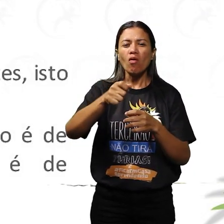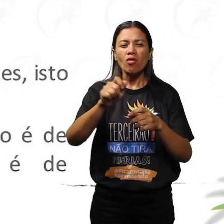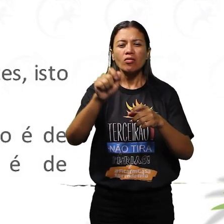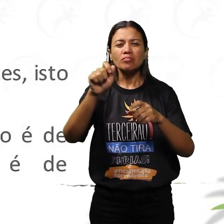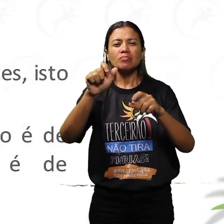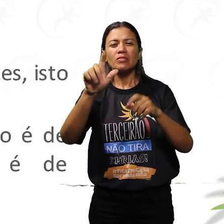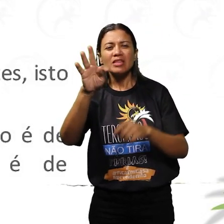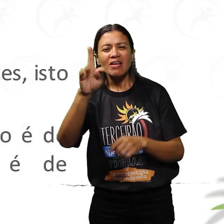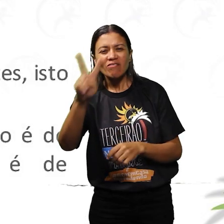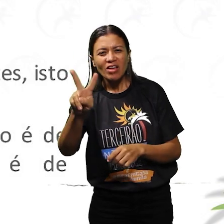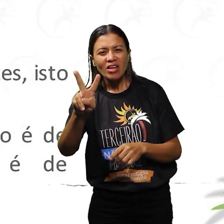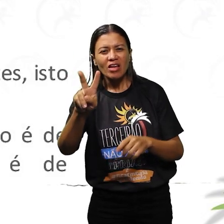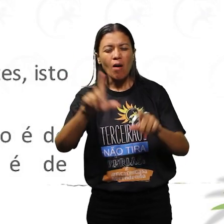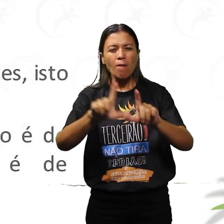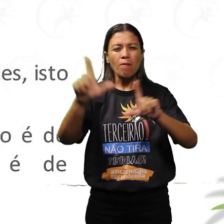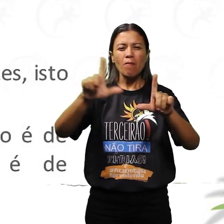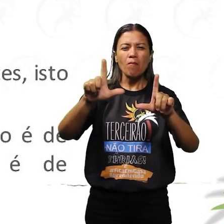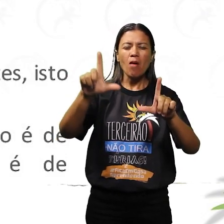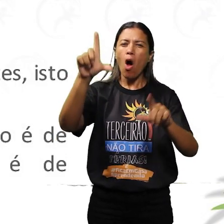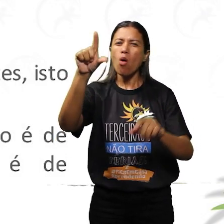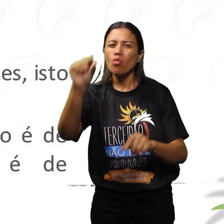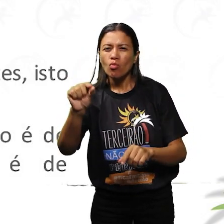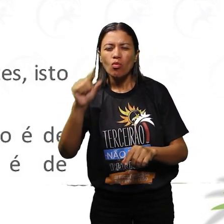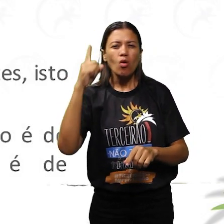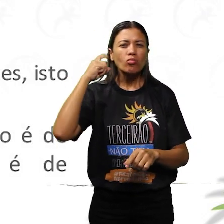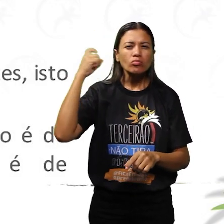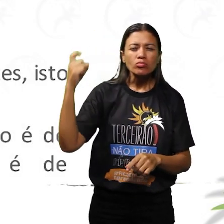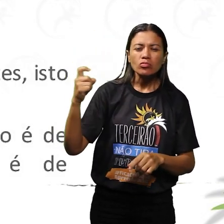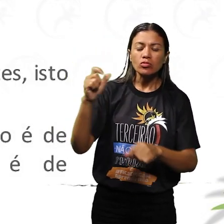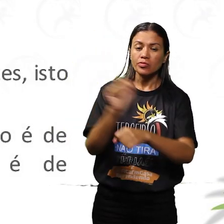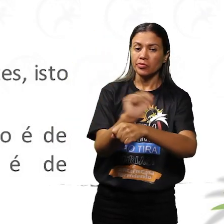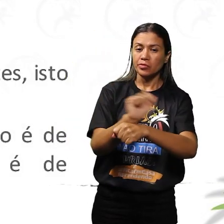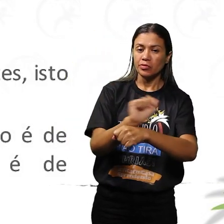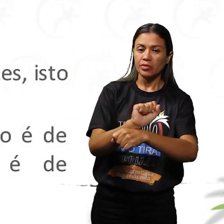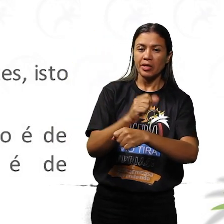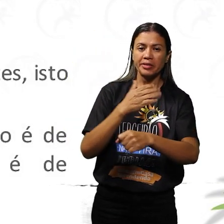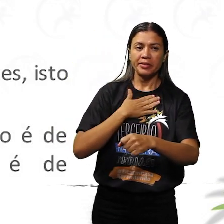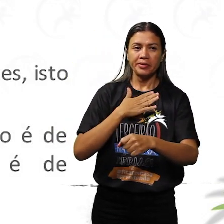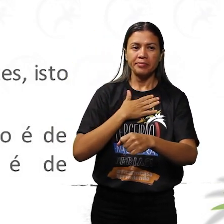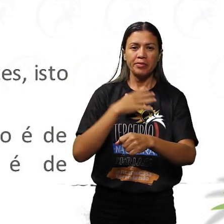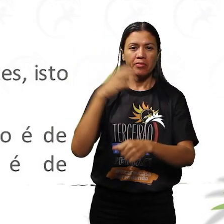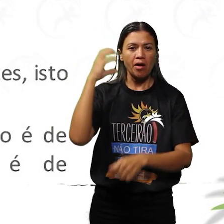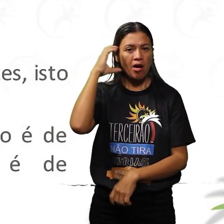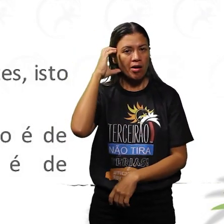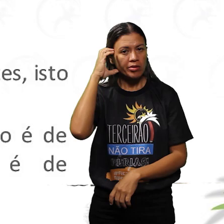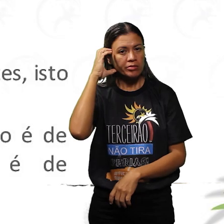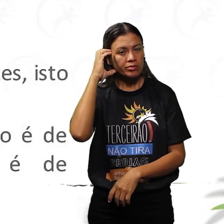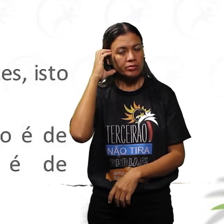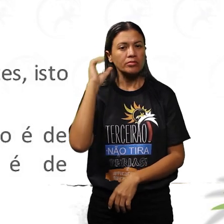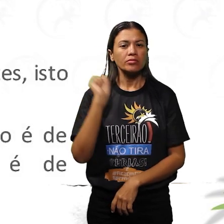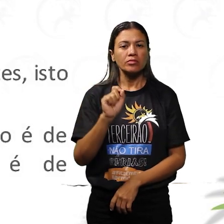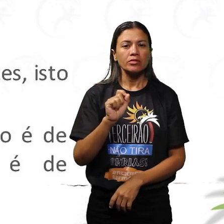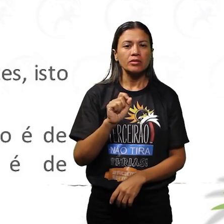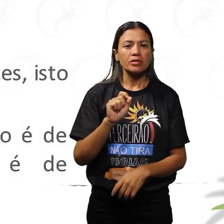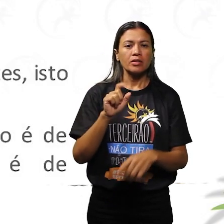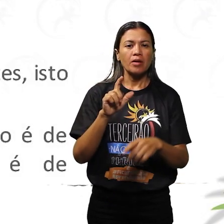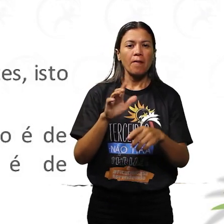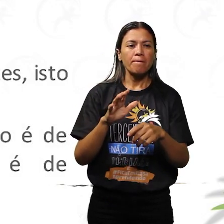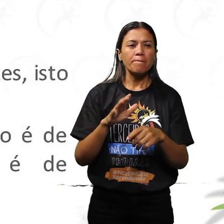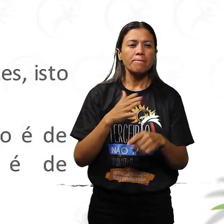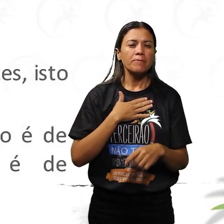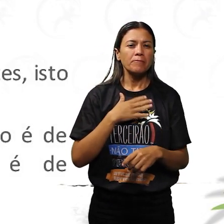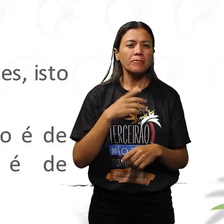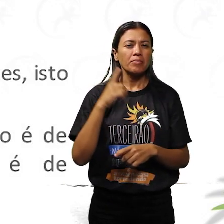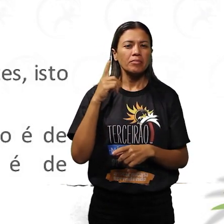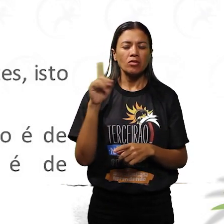alguém pede para eu baixar o som do carro, o som da minha rádio aqui, da minha radiola, por